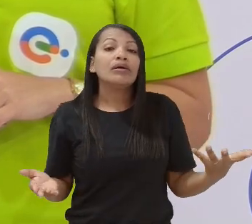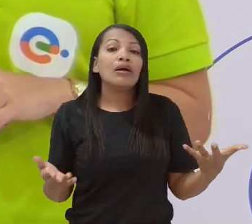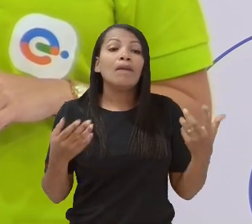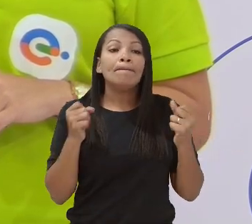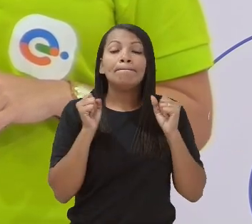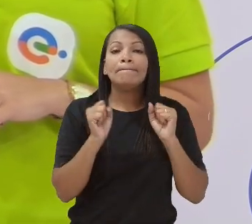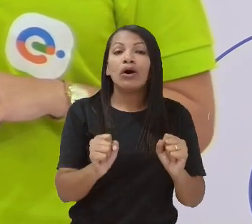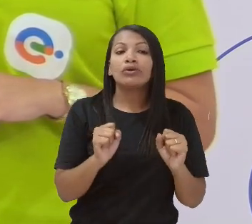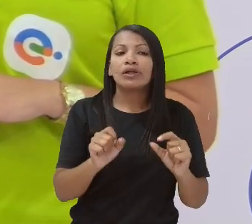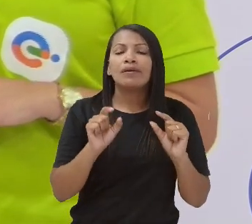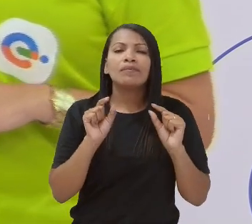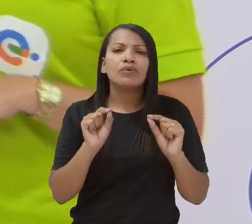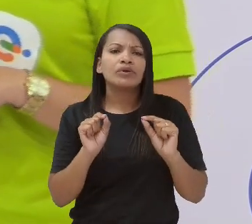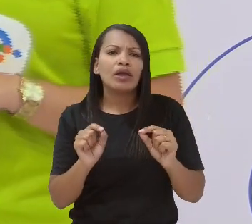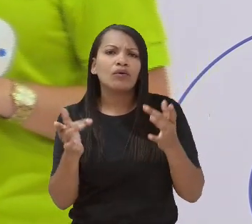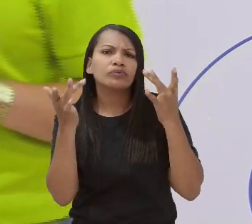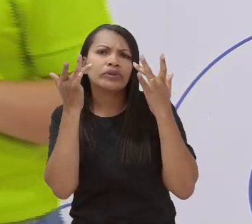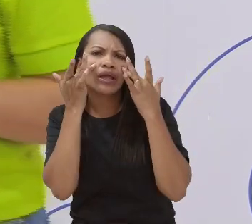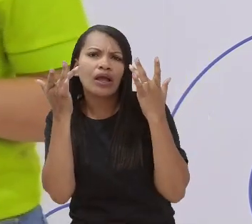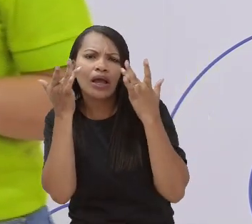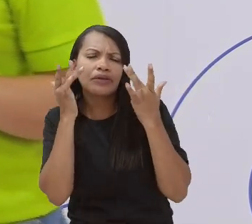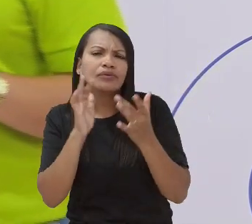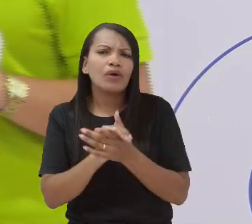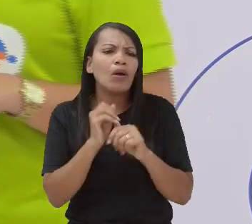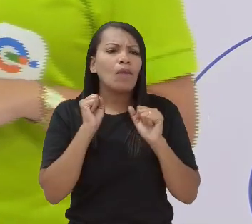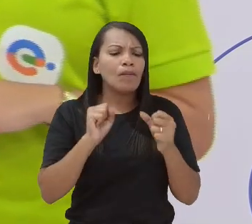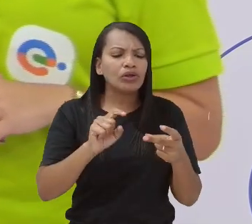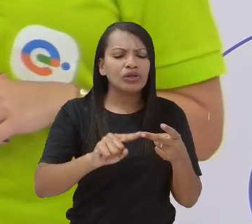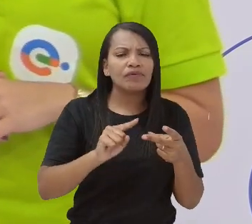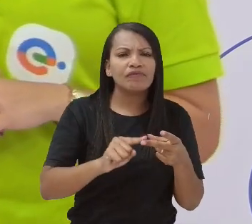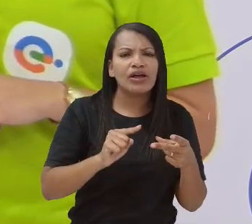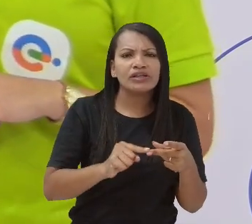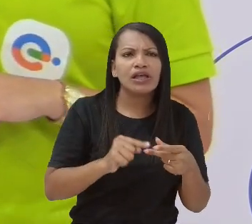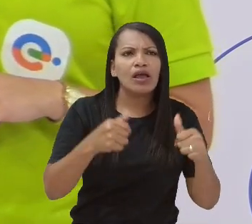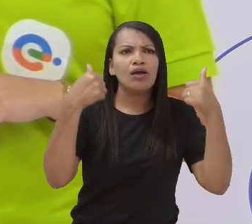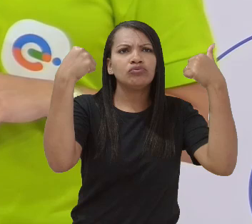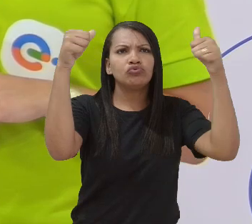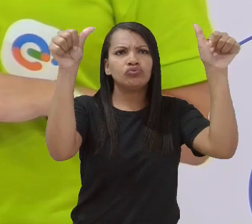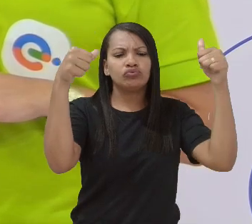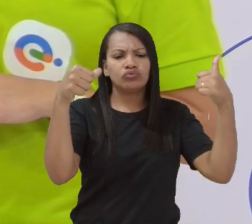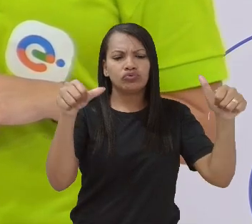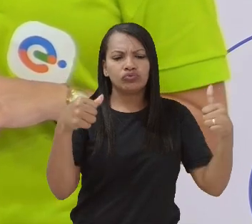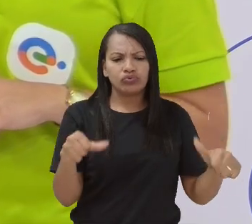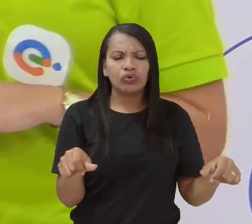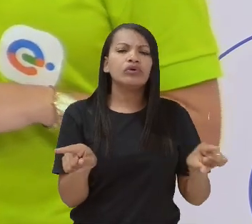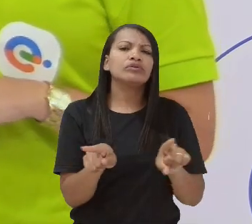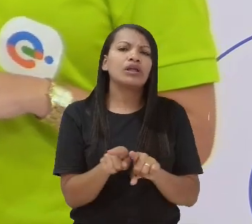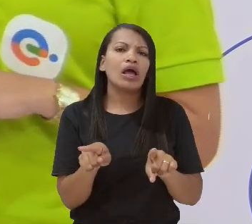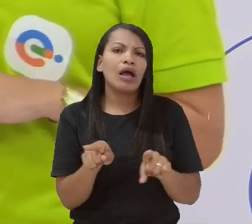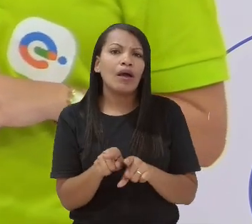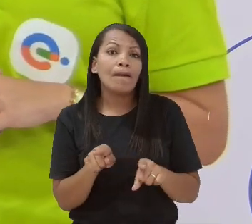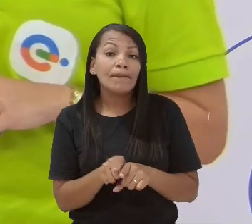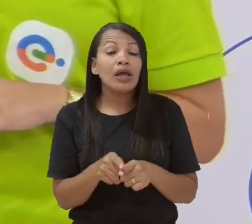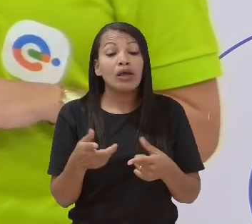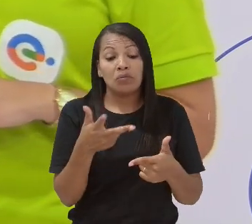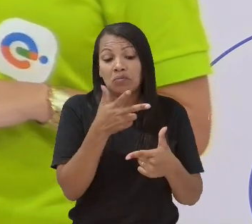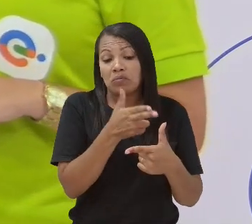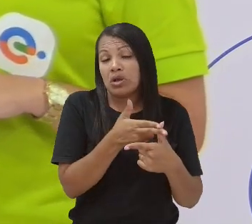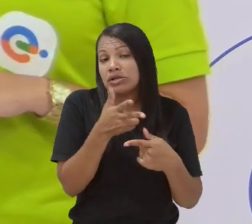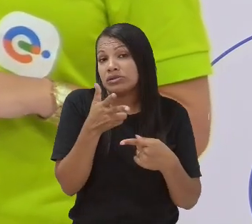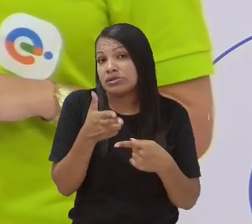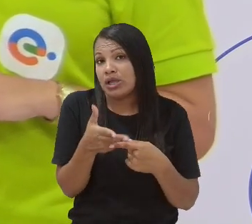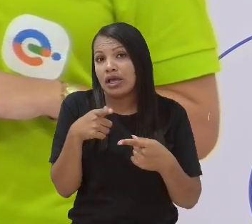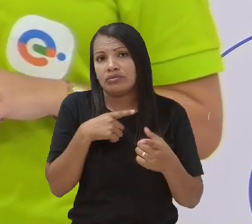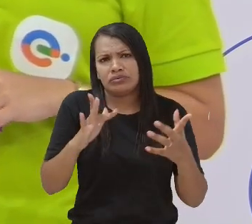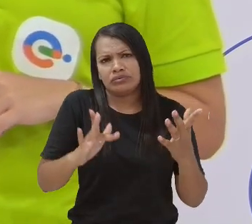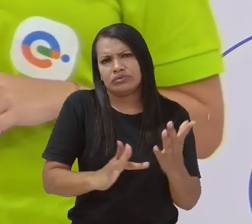podemos o quê? Fazer dramatizações. Sim. Né? Podemos fazer cartazes, a gente pode fazer um curta. Aproveita, né, que eles receberam um tablet